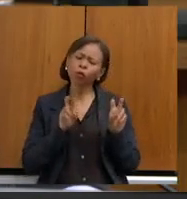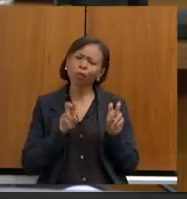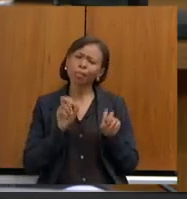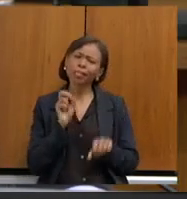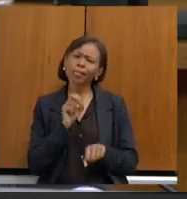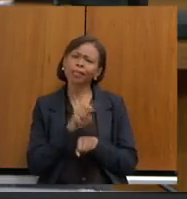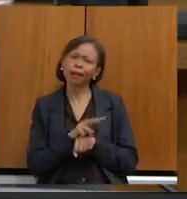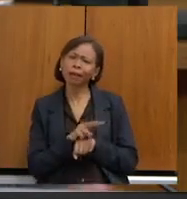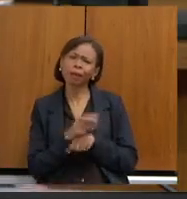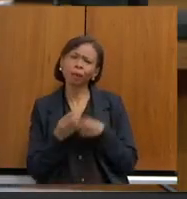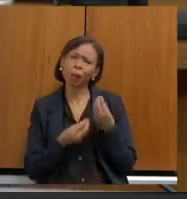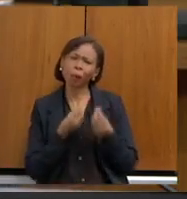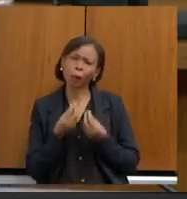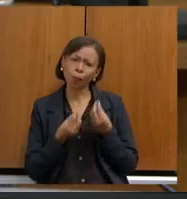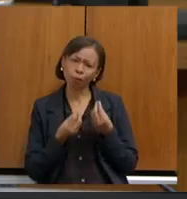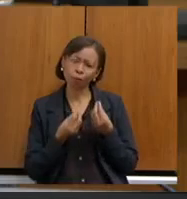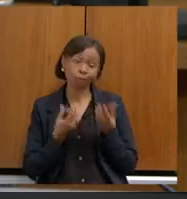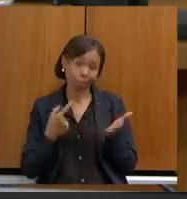é